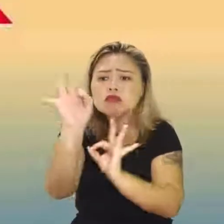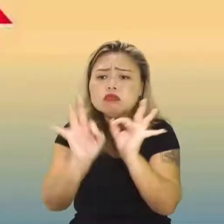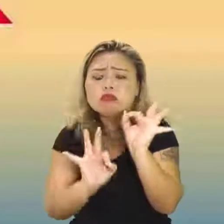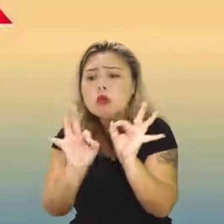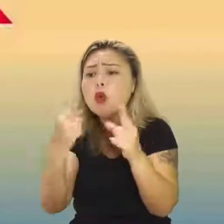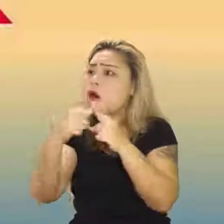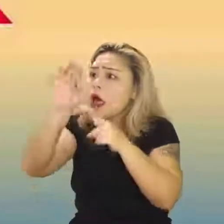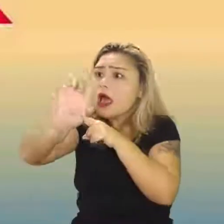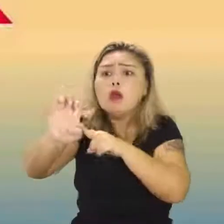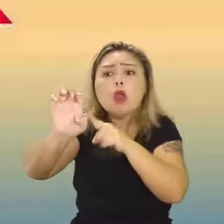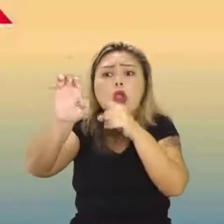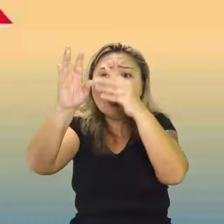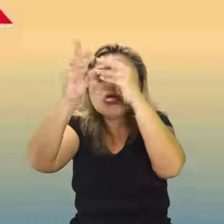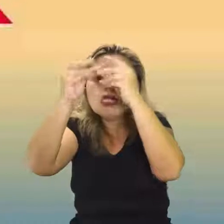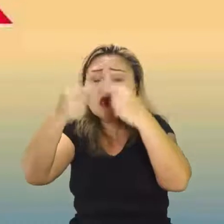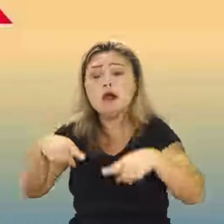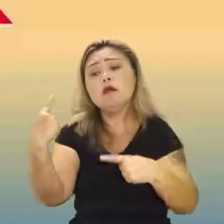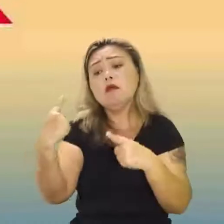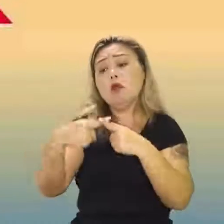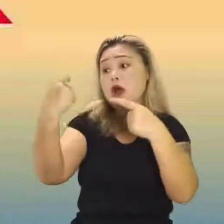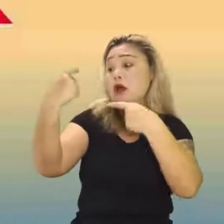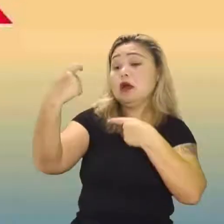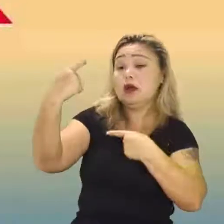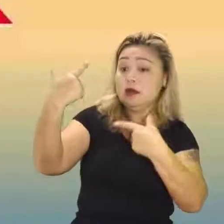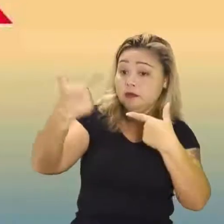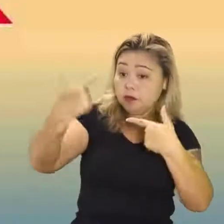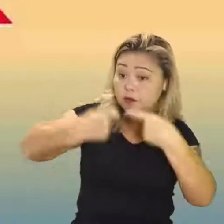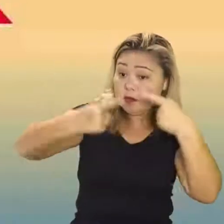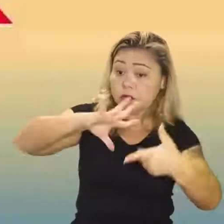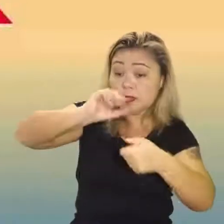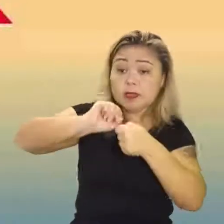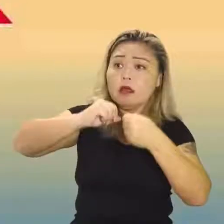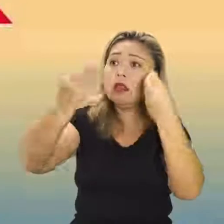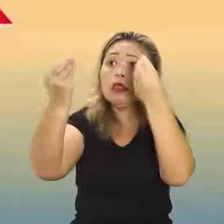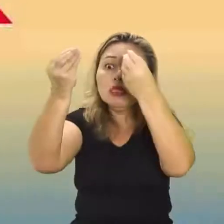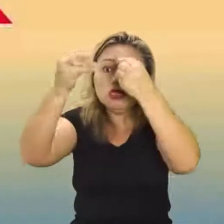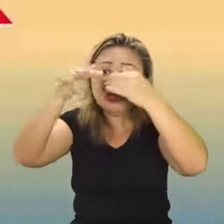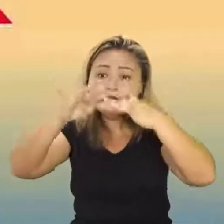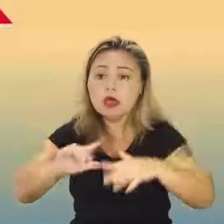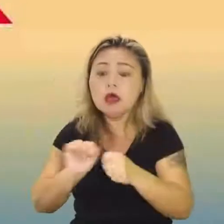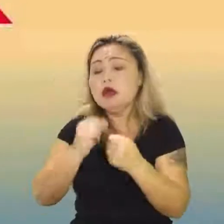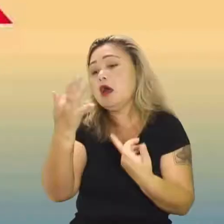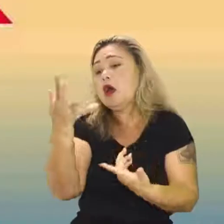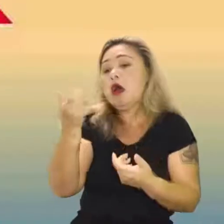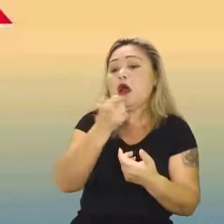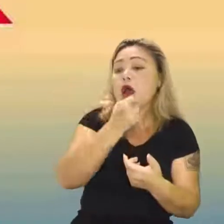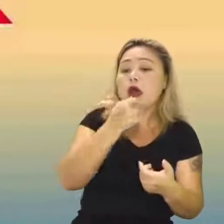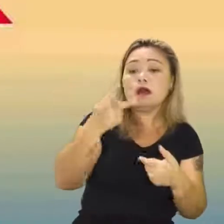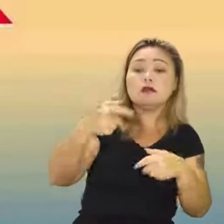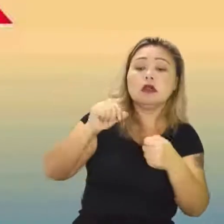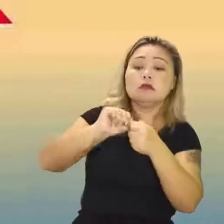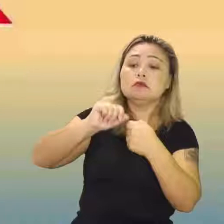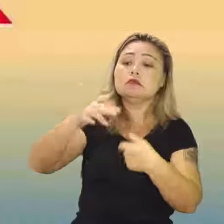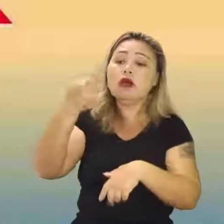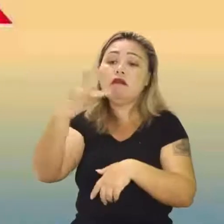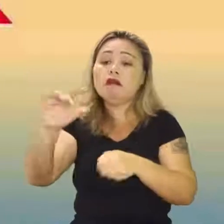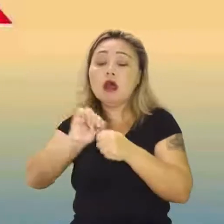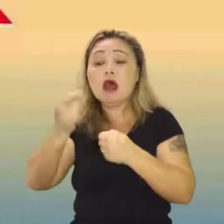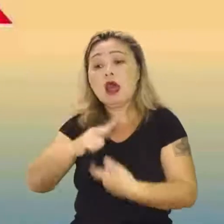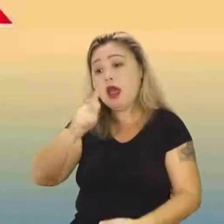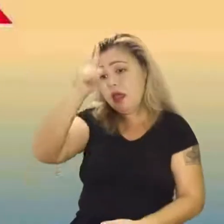tinha sido destruída, gente, com a Segunda Guerra Mundial. Tinha sido destruída. A Inglaterra, a França, a própria Alemanha, a